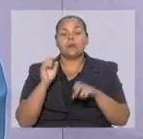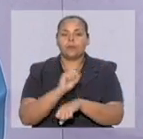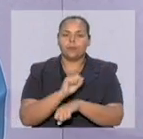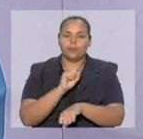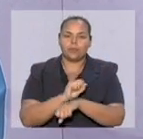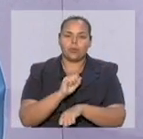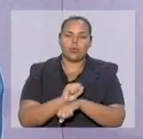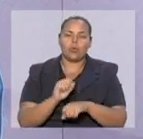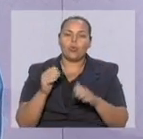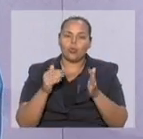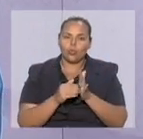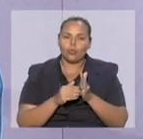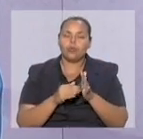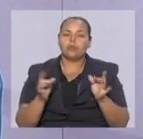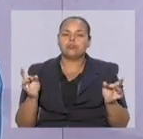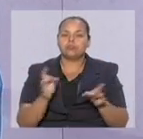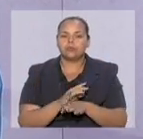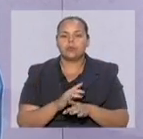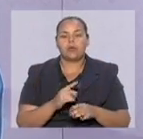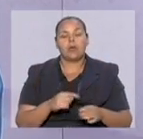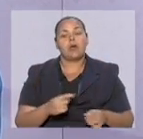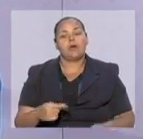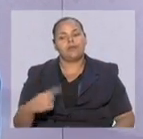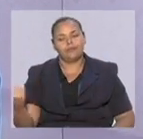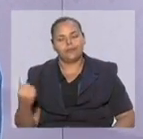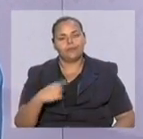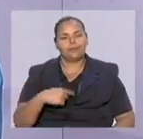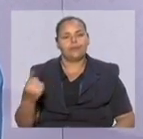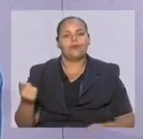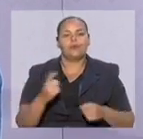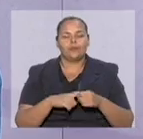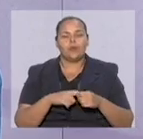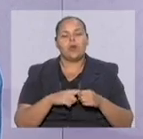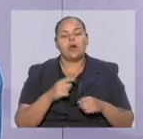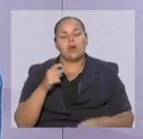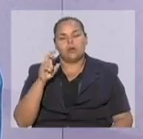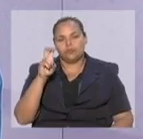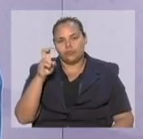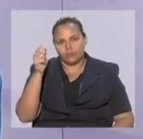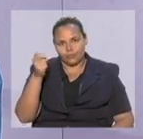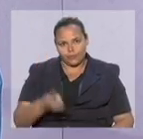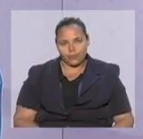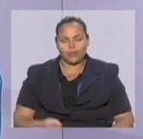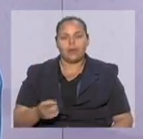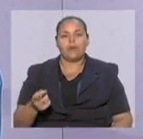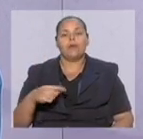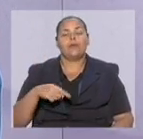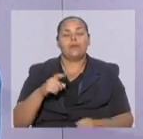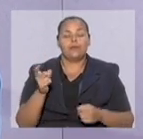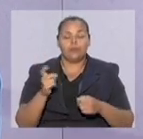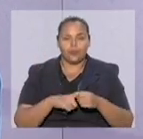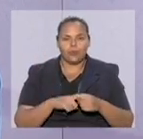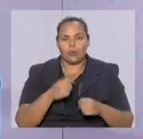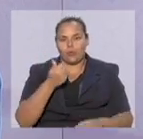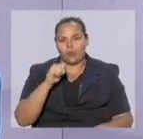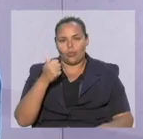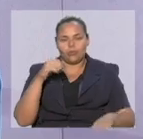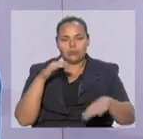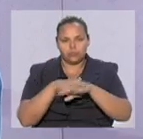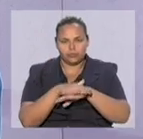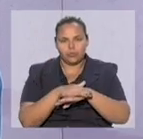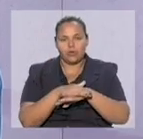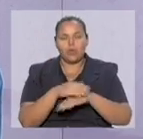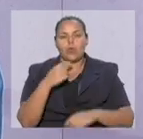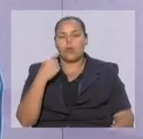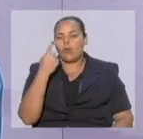fazer. Aguardar o último terminar e retornar. Aí, normalmente, ela sai 5 horas da manhã e retorna às 11 horas